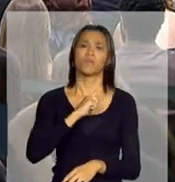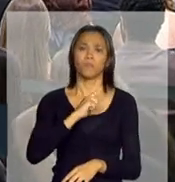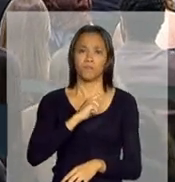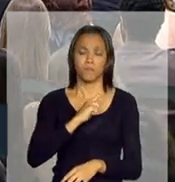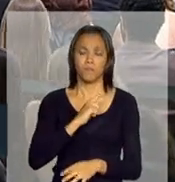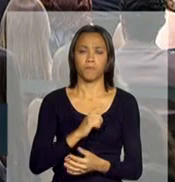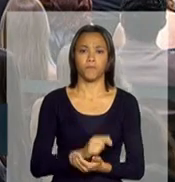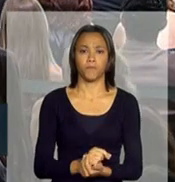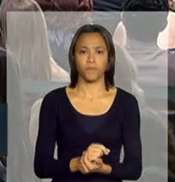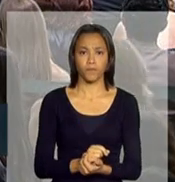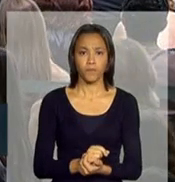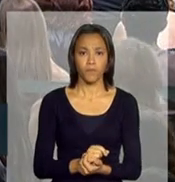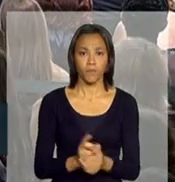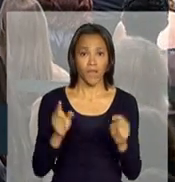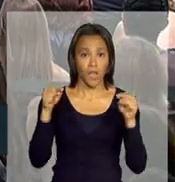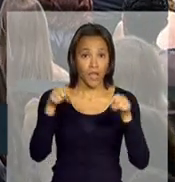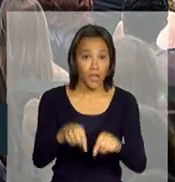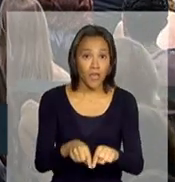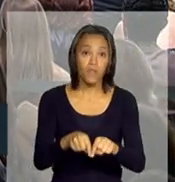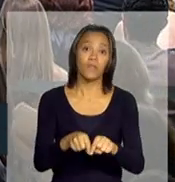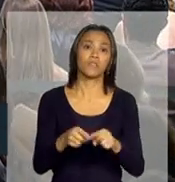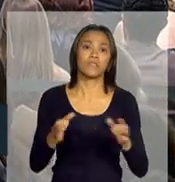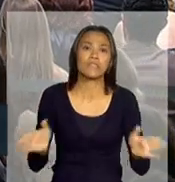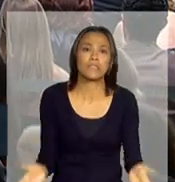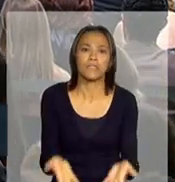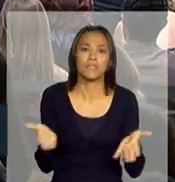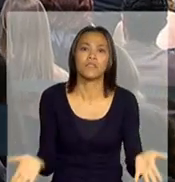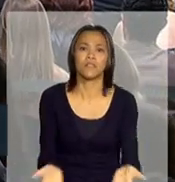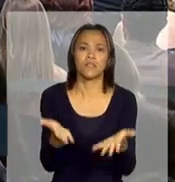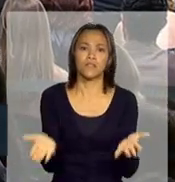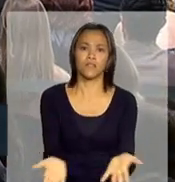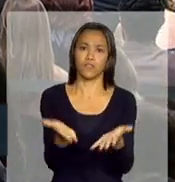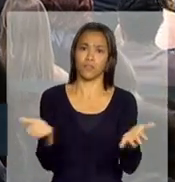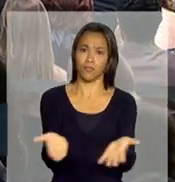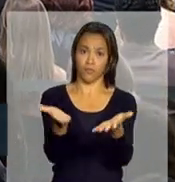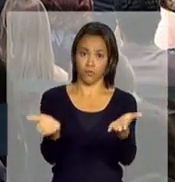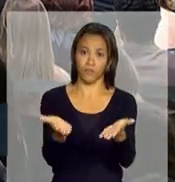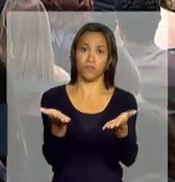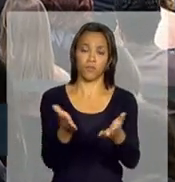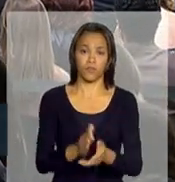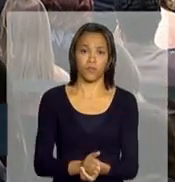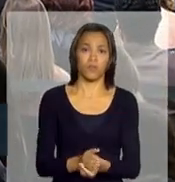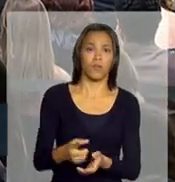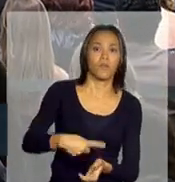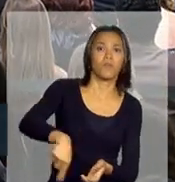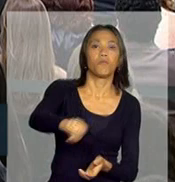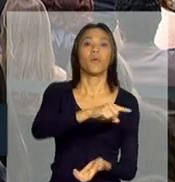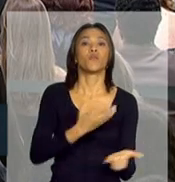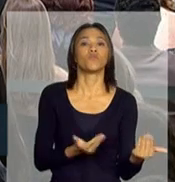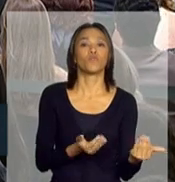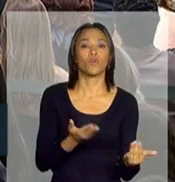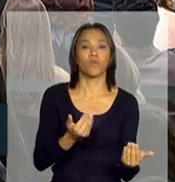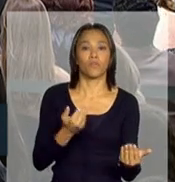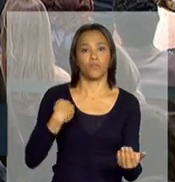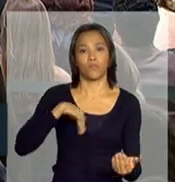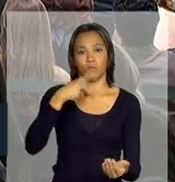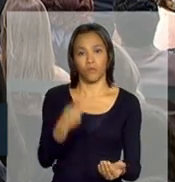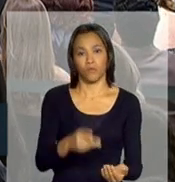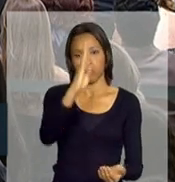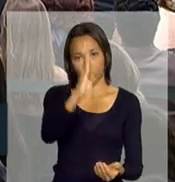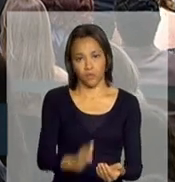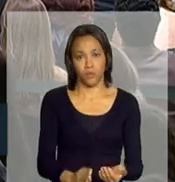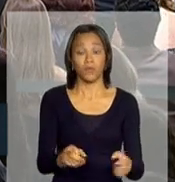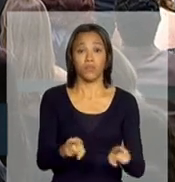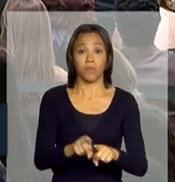tenhamos esse incentivo esse extraordinário incentivo para a juventude do nosso país